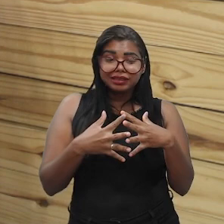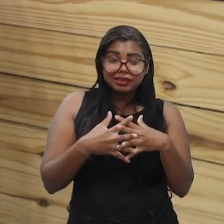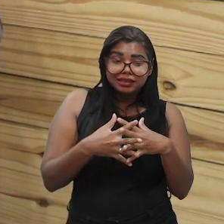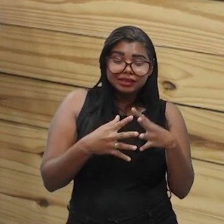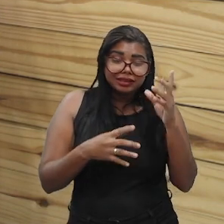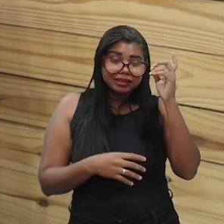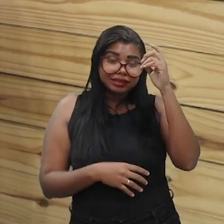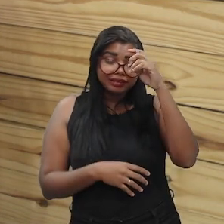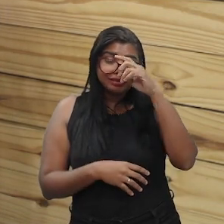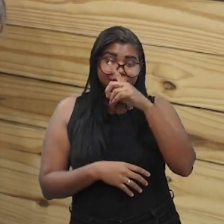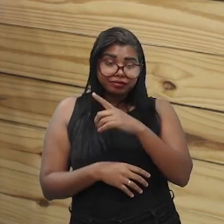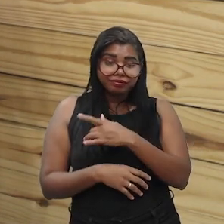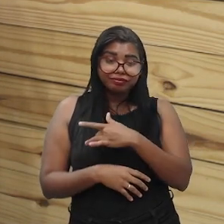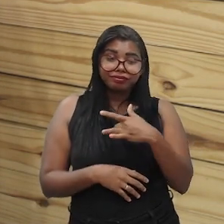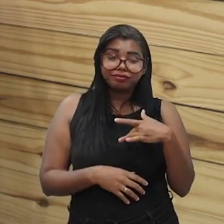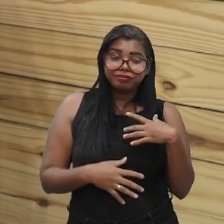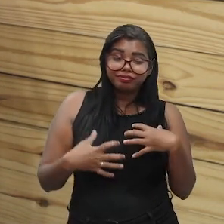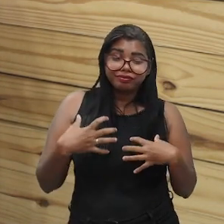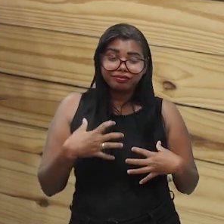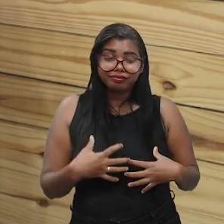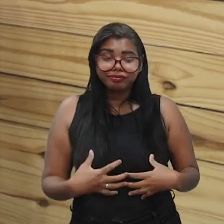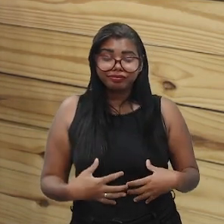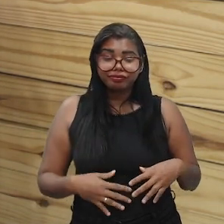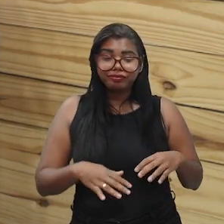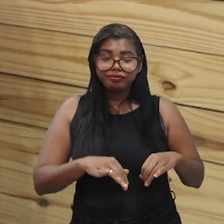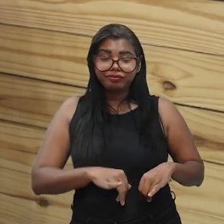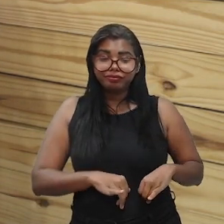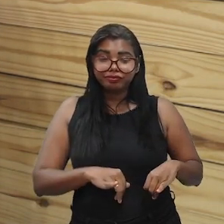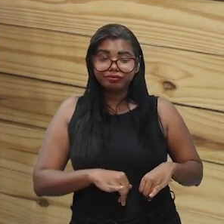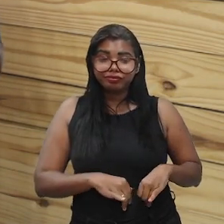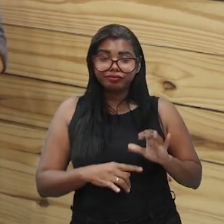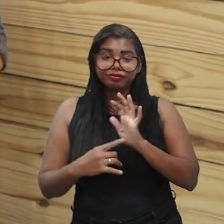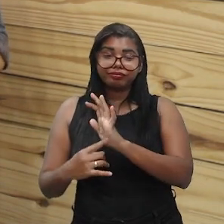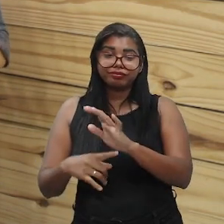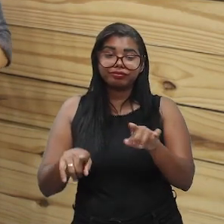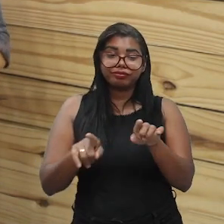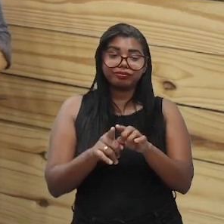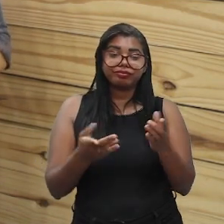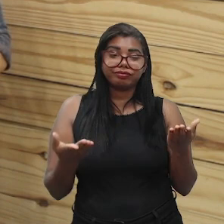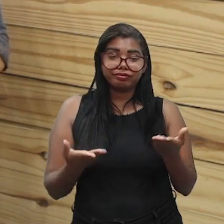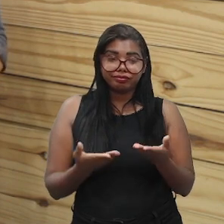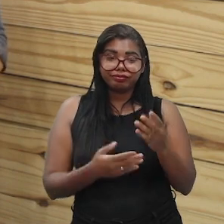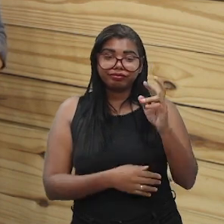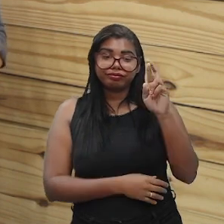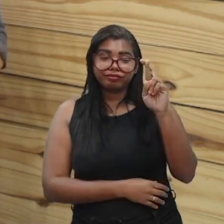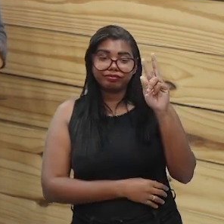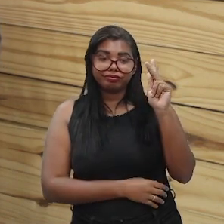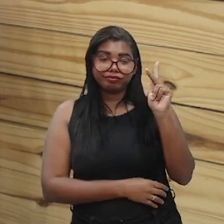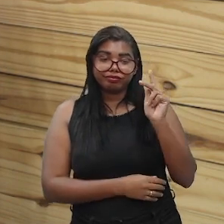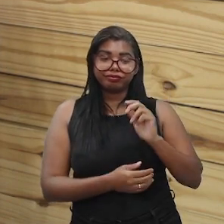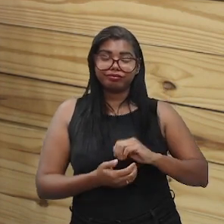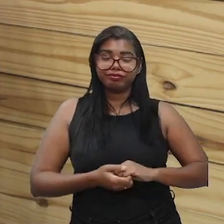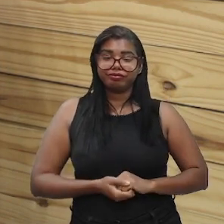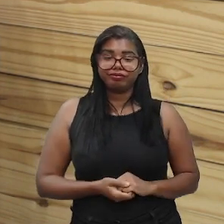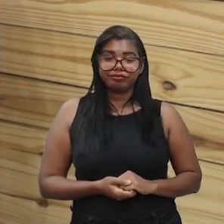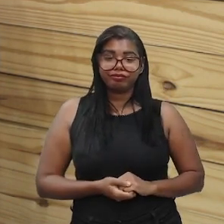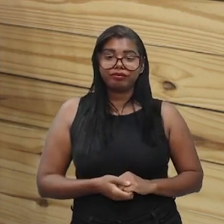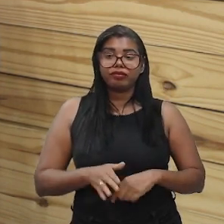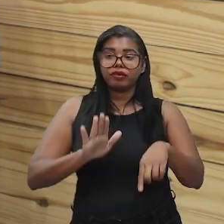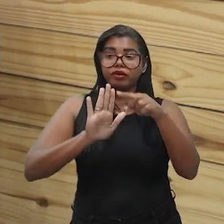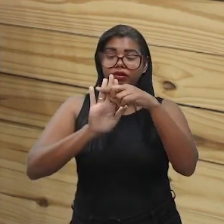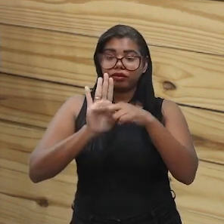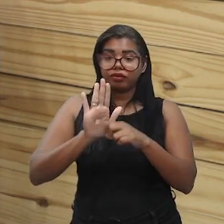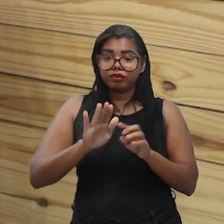que acaba gerando as síndromes que a gente tem constatado aí na área de recursos humanos. Então, o planejamento ele é